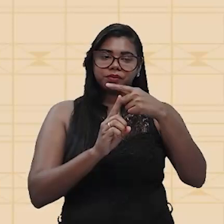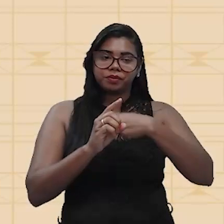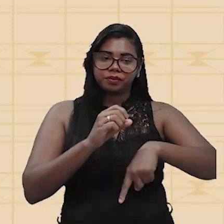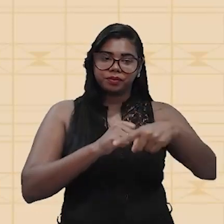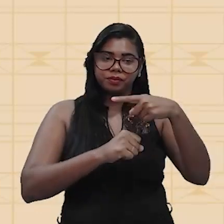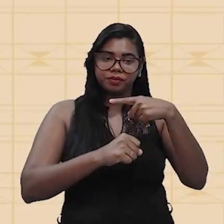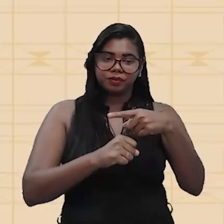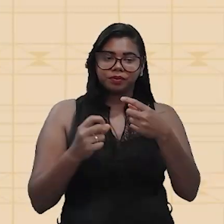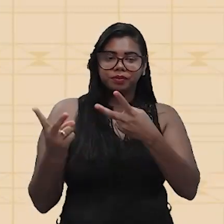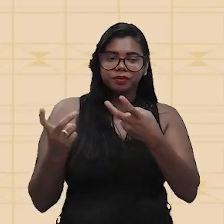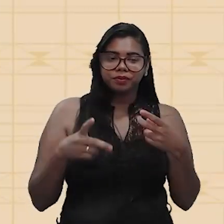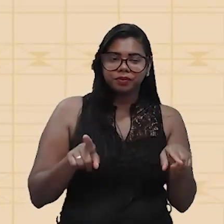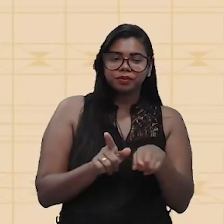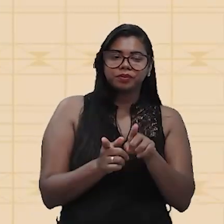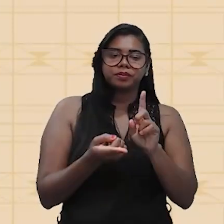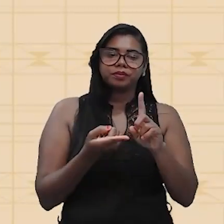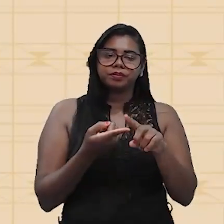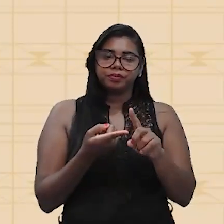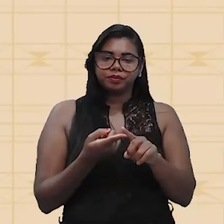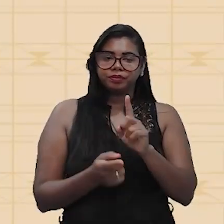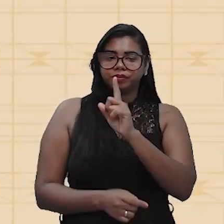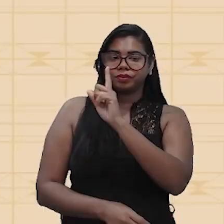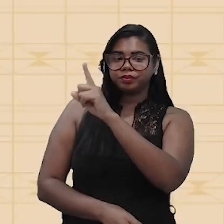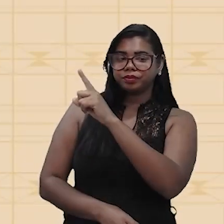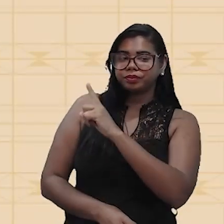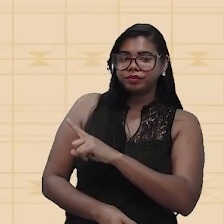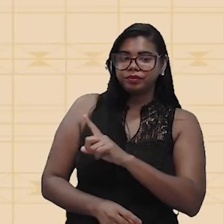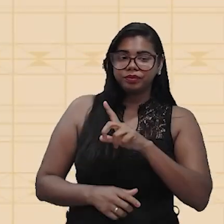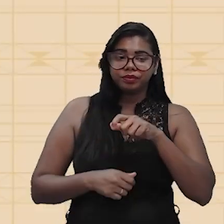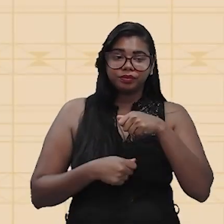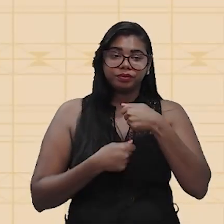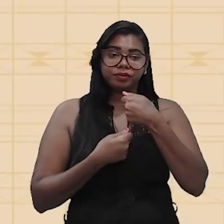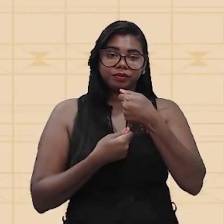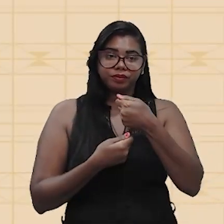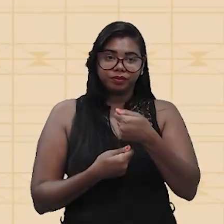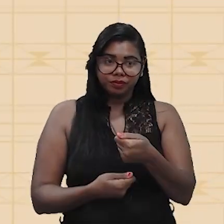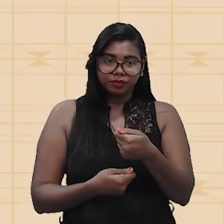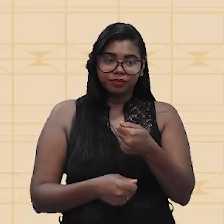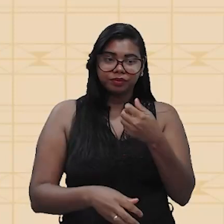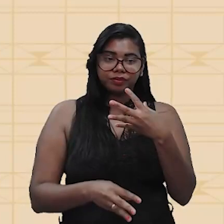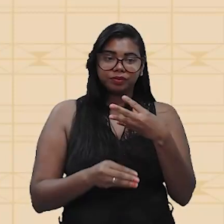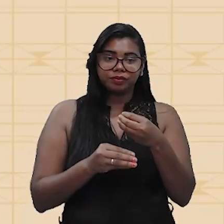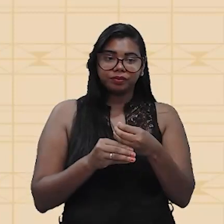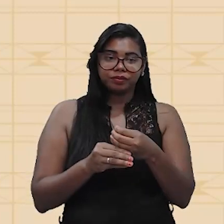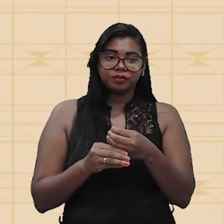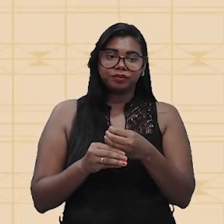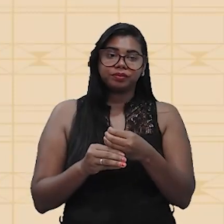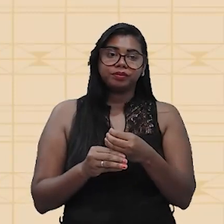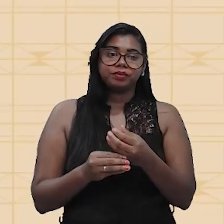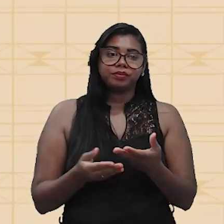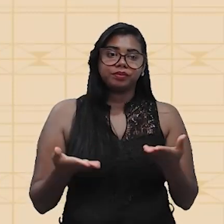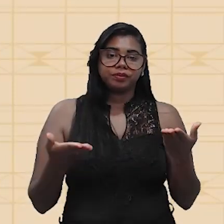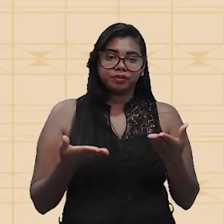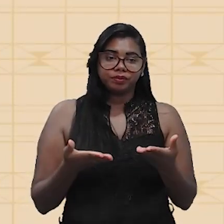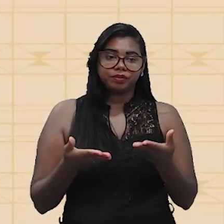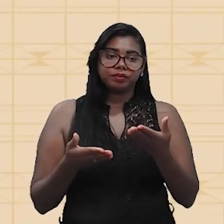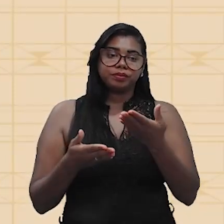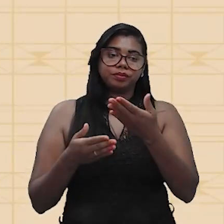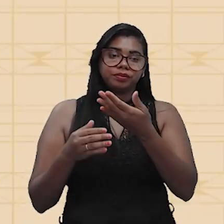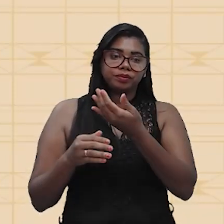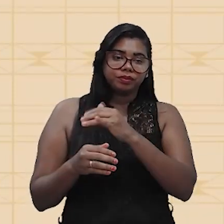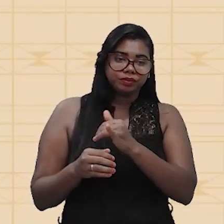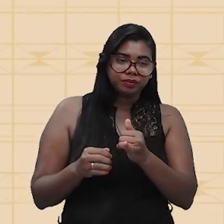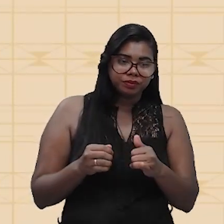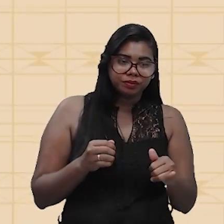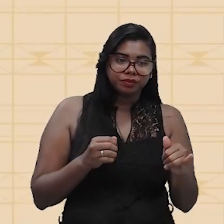outra alteração é que a força eletromotriz, ela agora passa a ser chamada de contra-eletromotriz e é fácil de entender porque